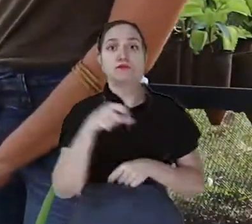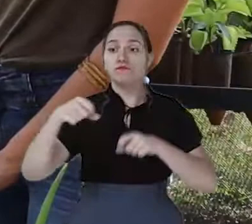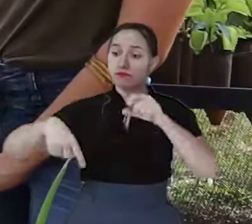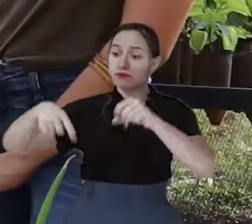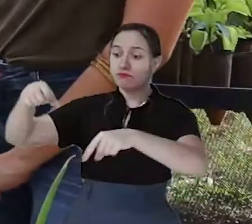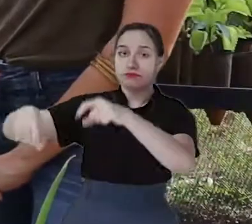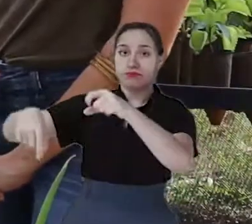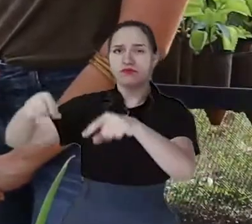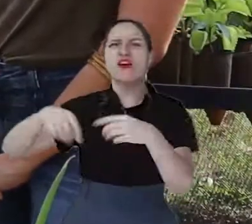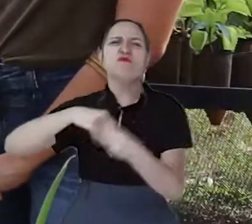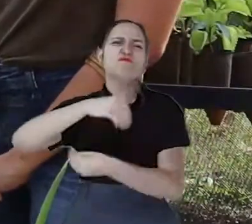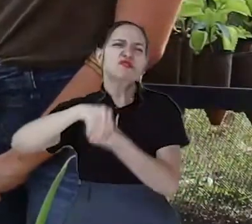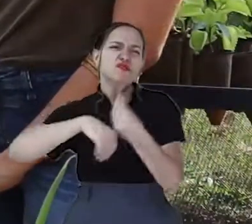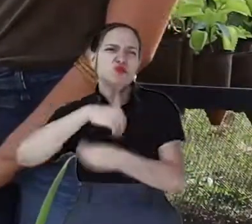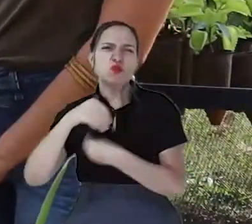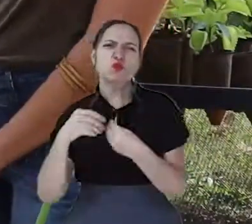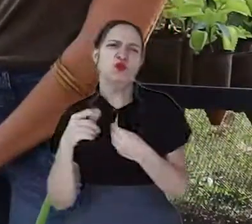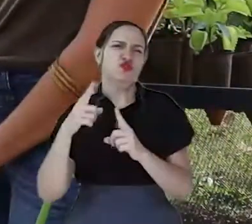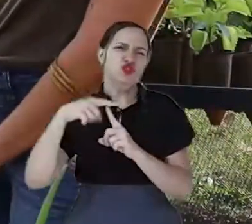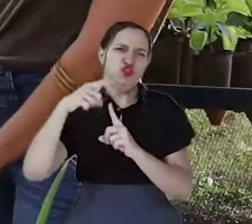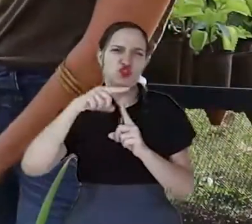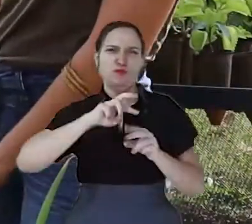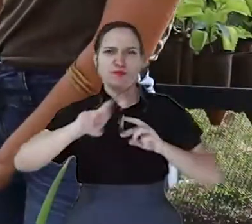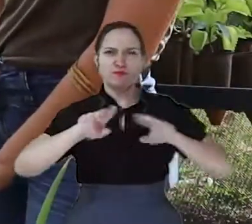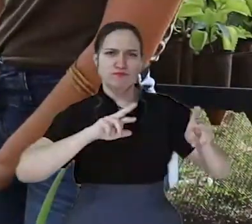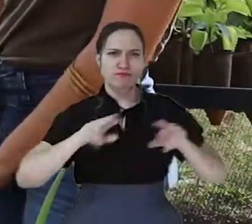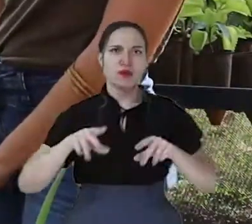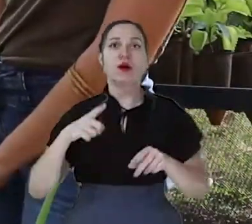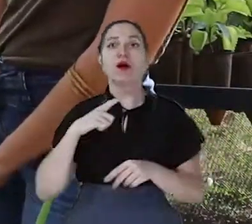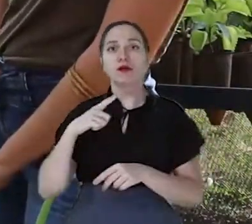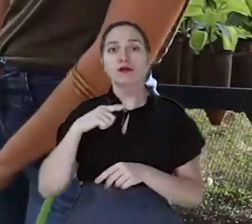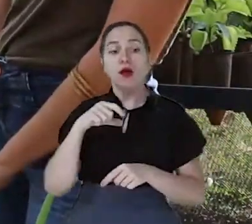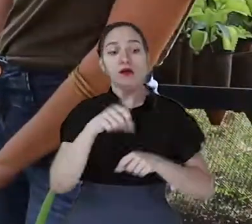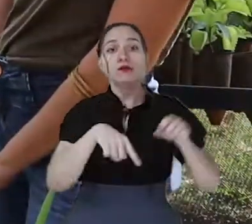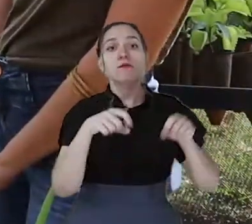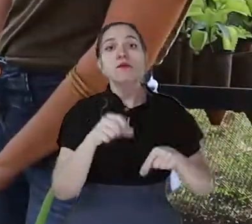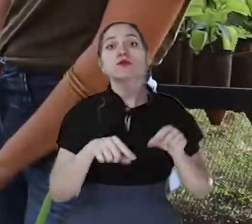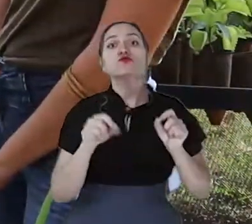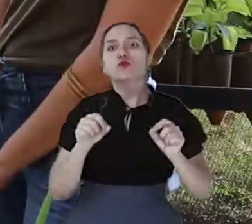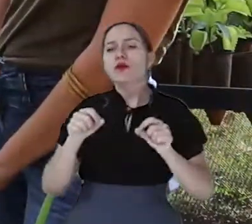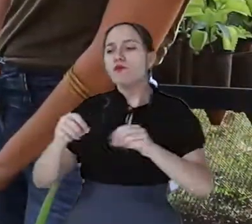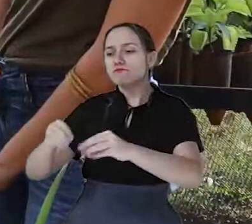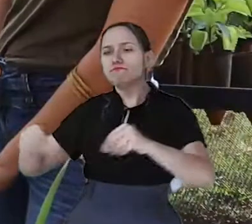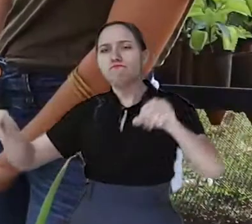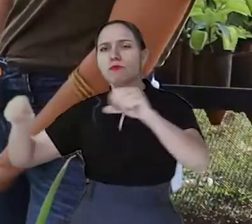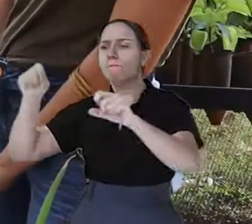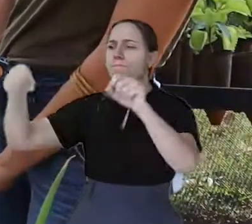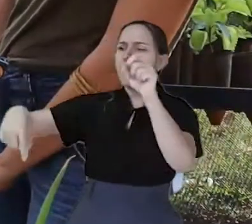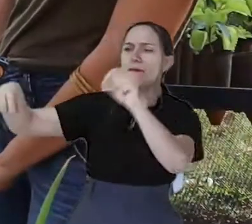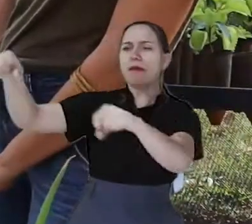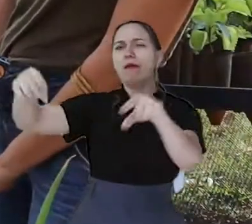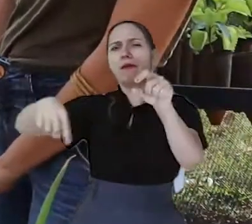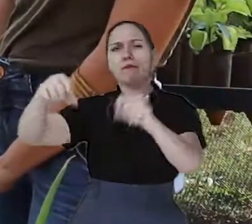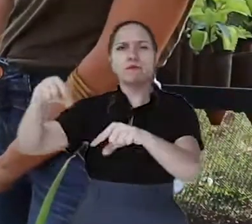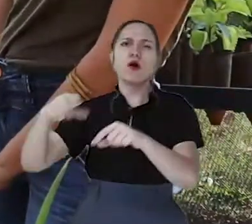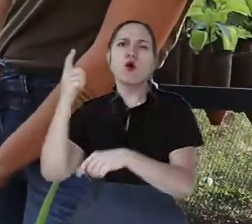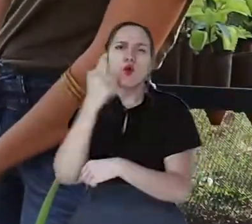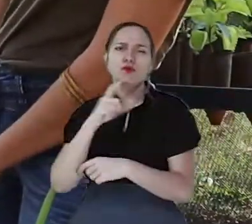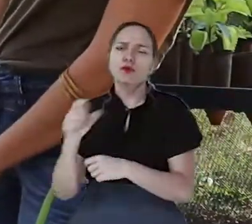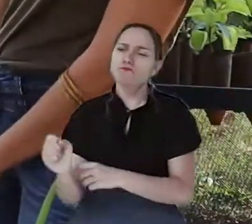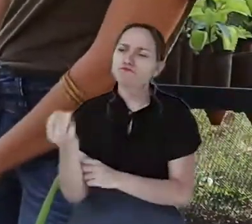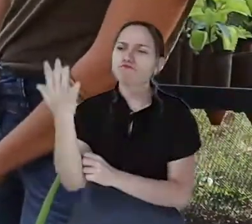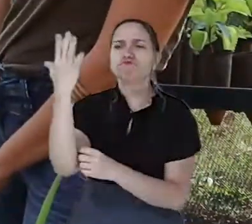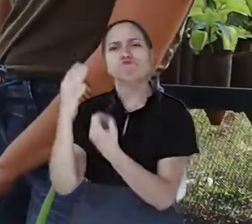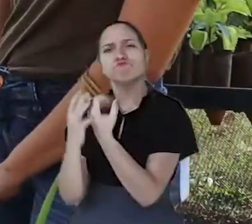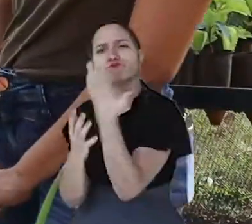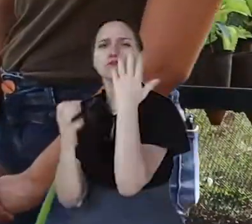várias sementes ali, e essas sementes são lançadas, né, nesse terreno, para que dali então surjam novas plantas e ajude na recuperação